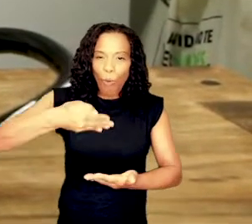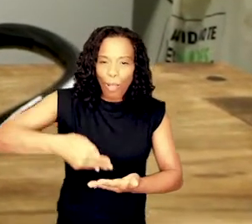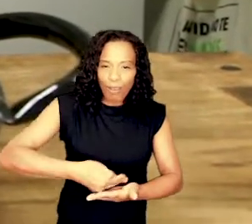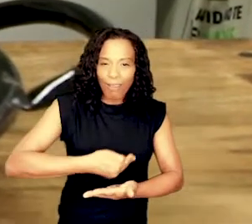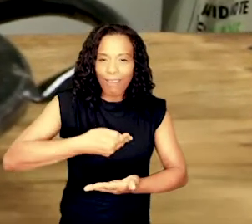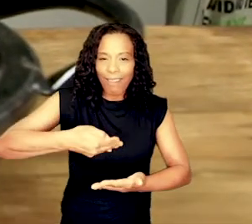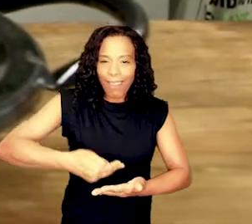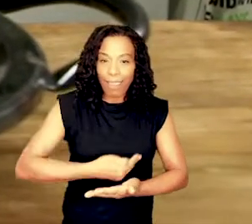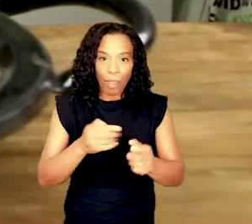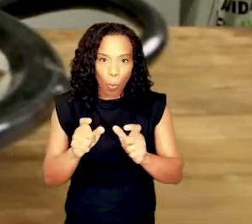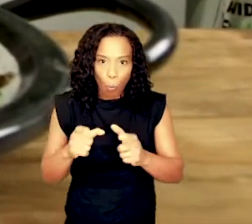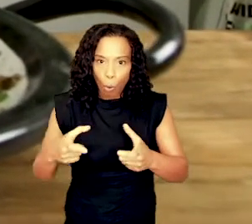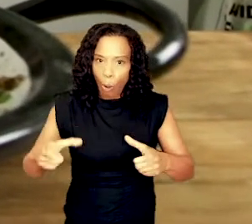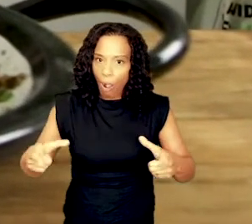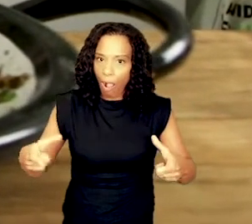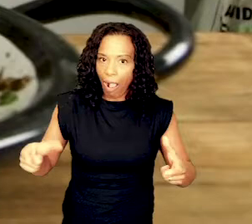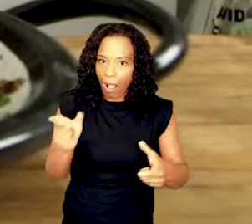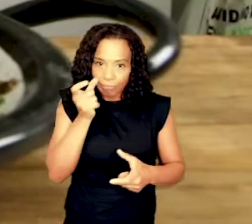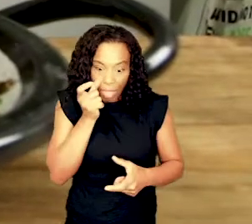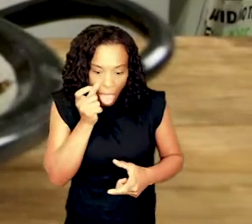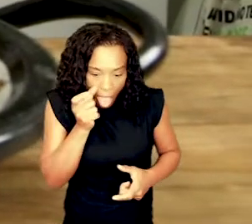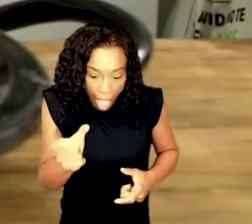Eu vou pegar uma colher que cabe mais.